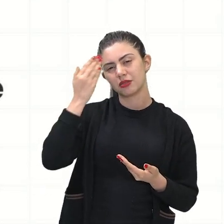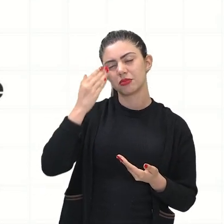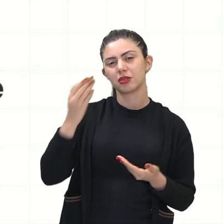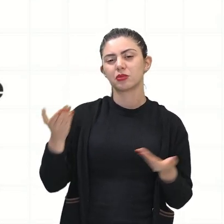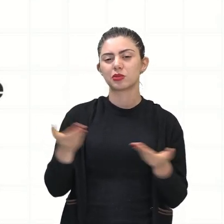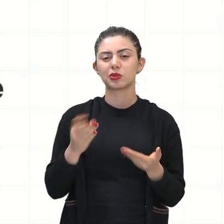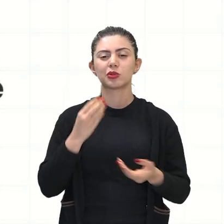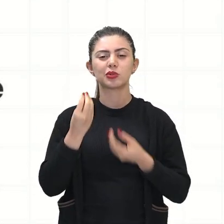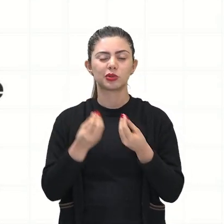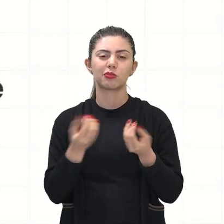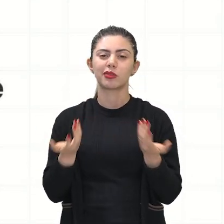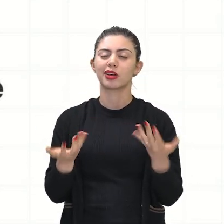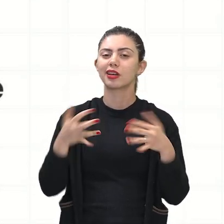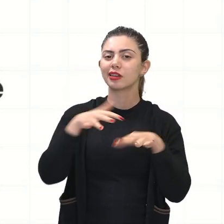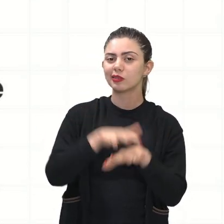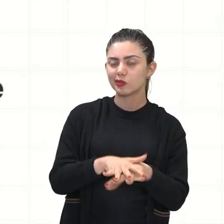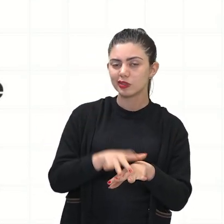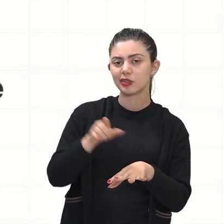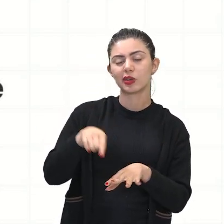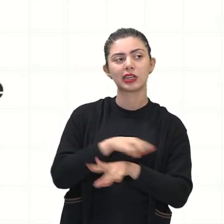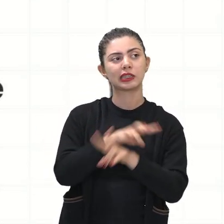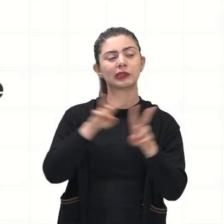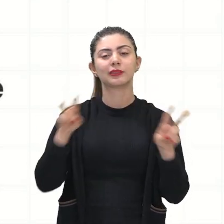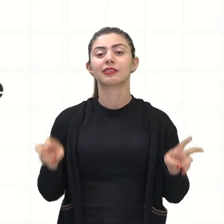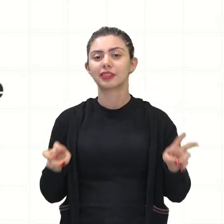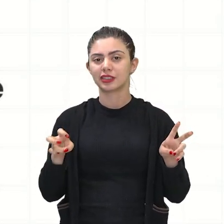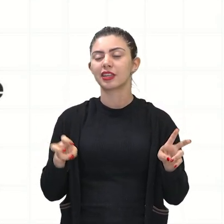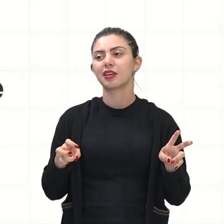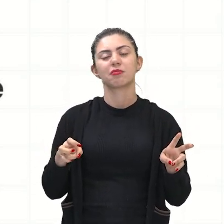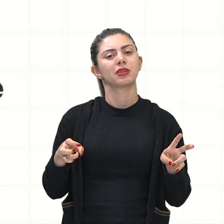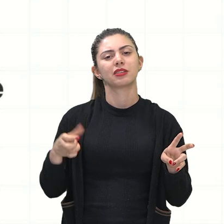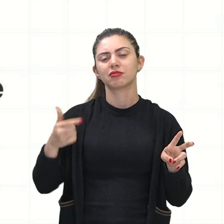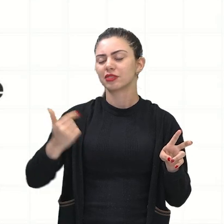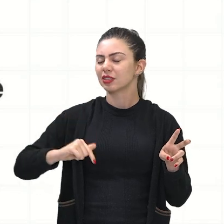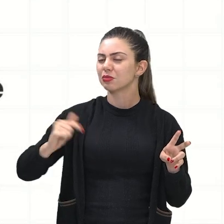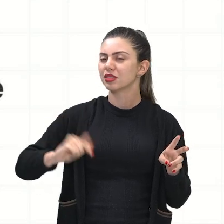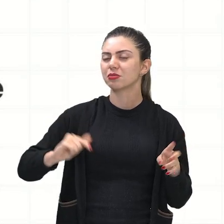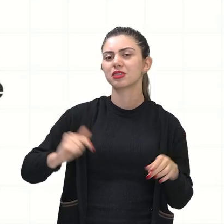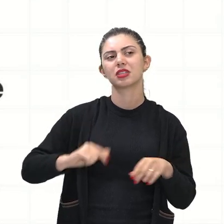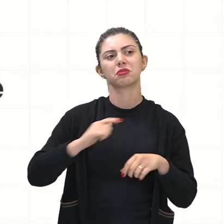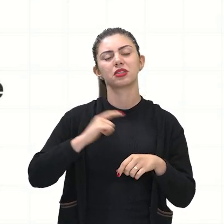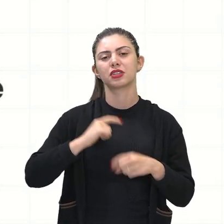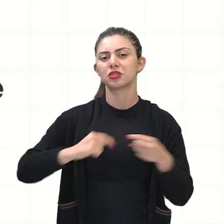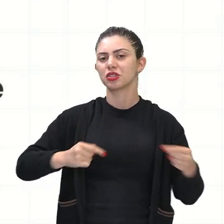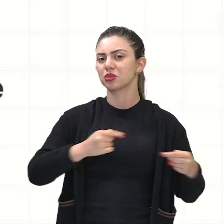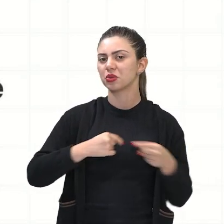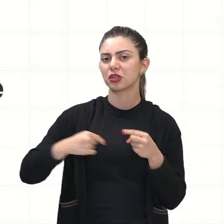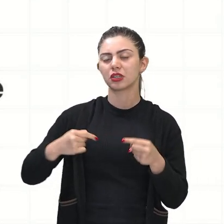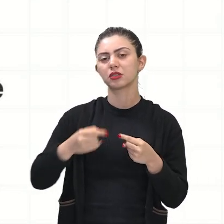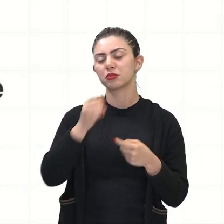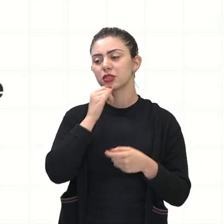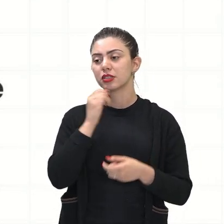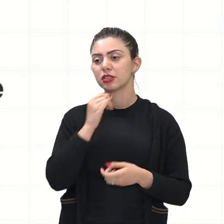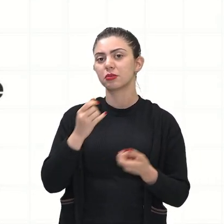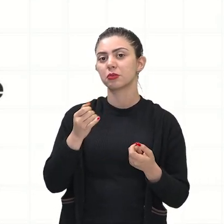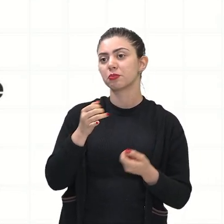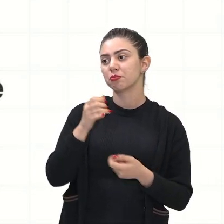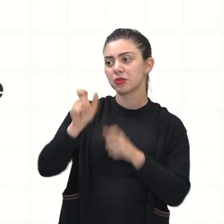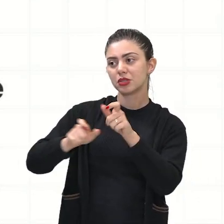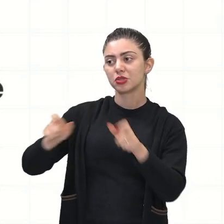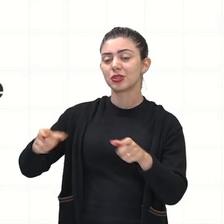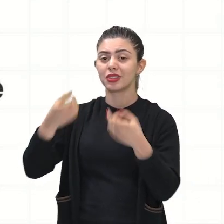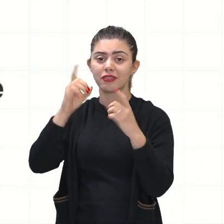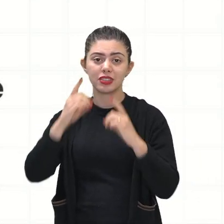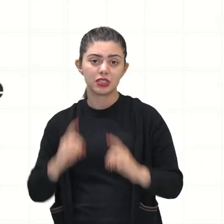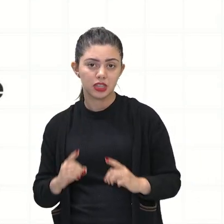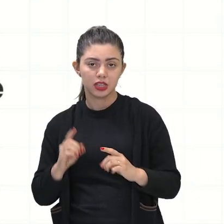que a inclusão é um tema tão recorrente, tanto do ponto de vista do tratamento com pessoas com